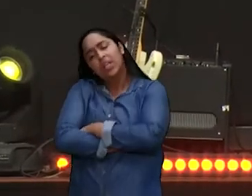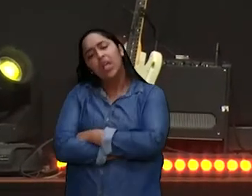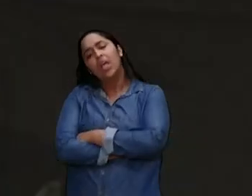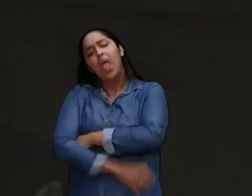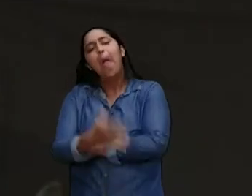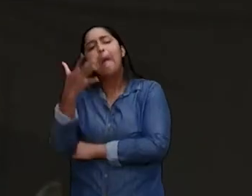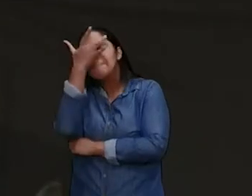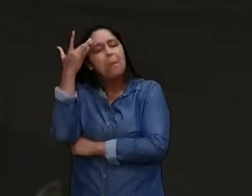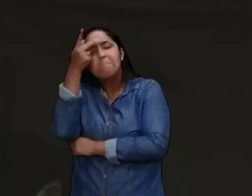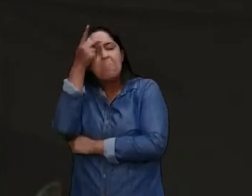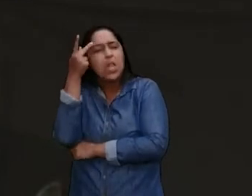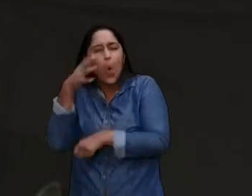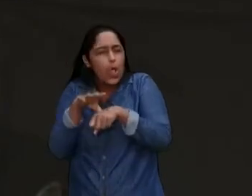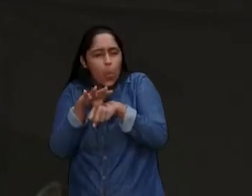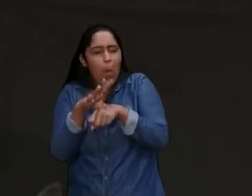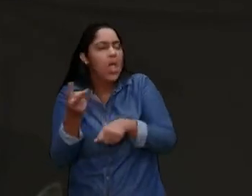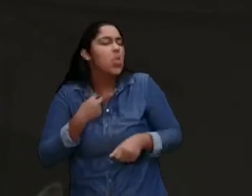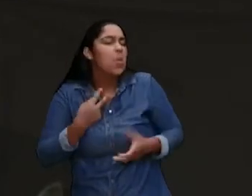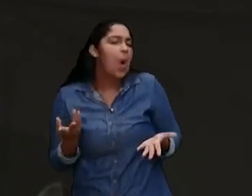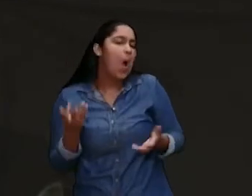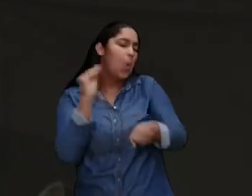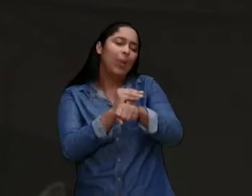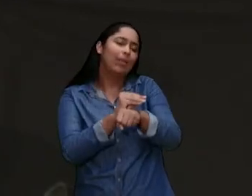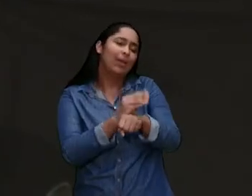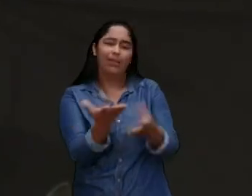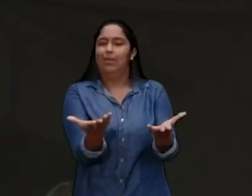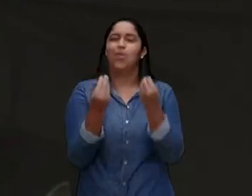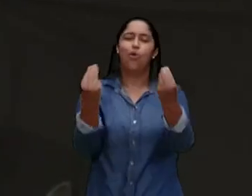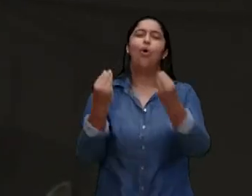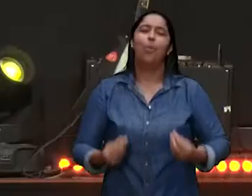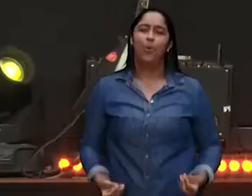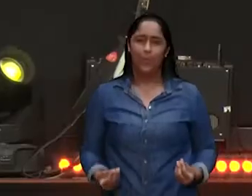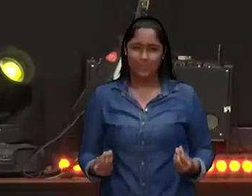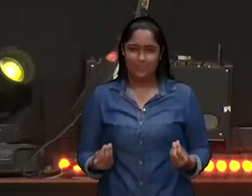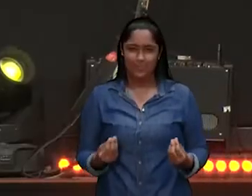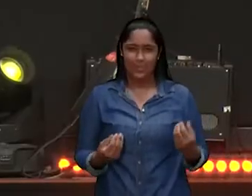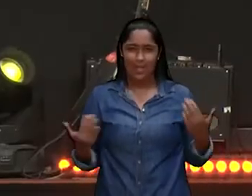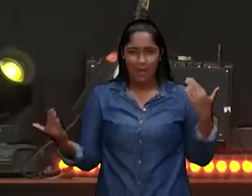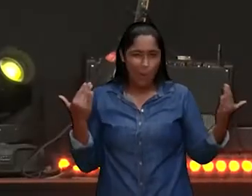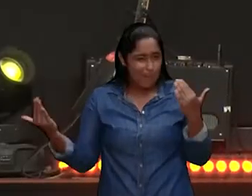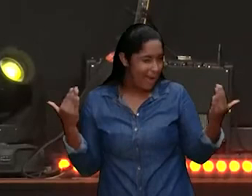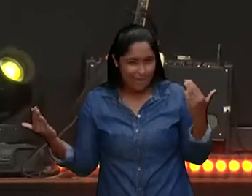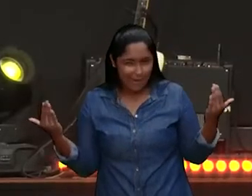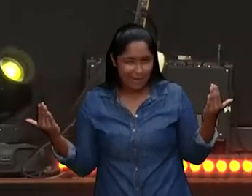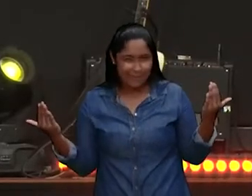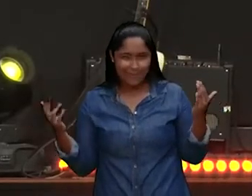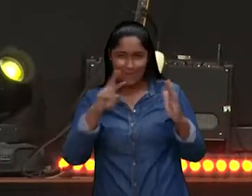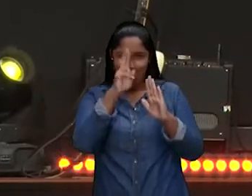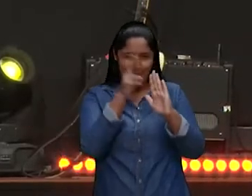e sabe de uma coisa e muitas vezes a gente tem regras e opiniões sobre a vida do monte de